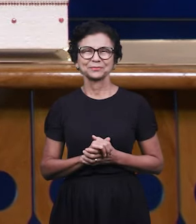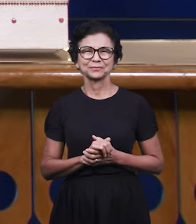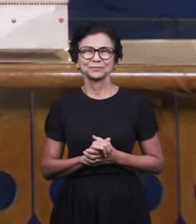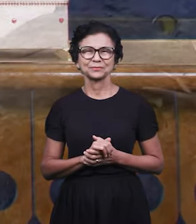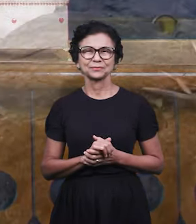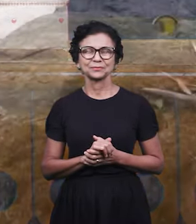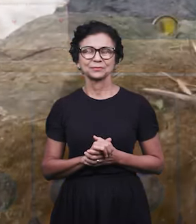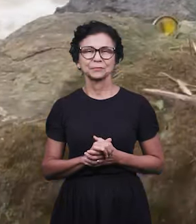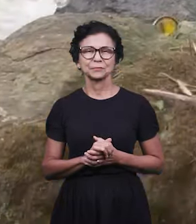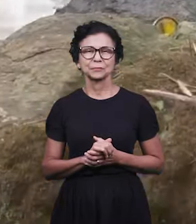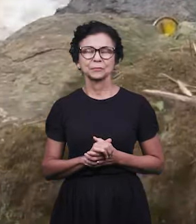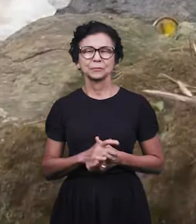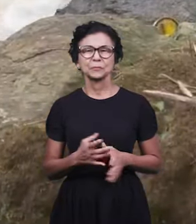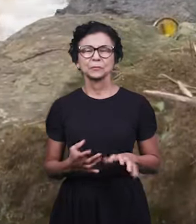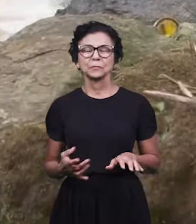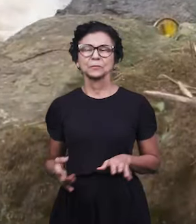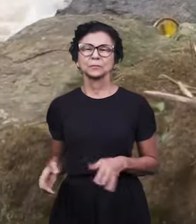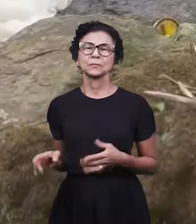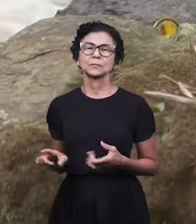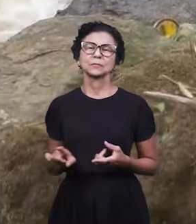desse conteúdo.